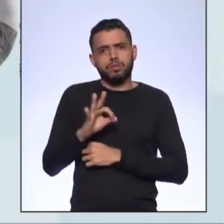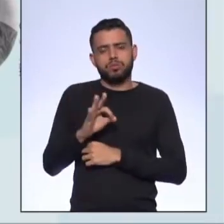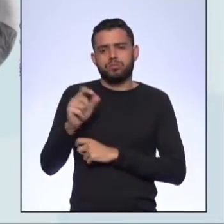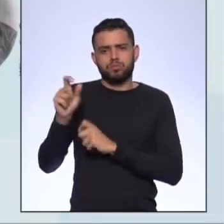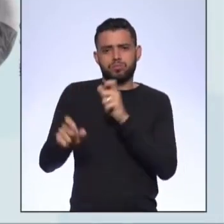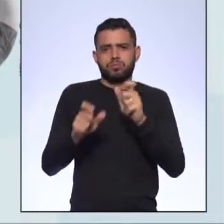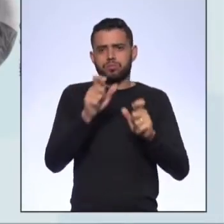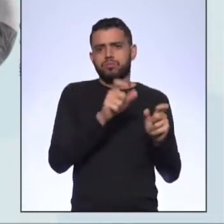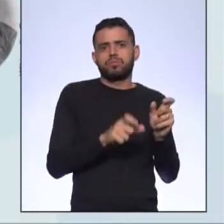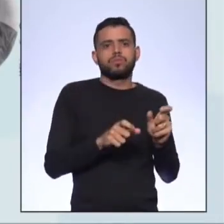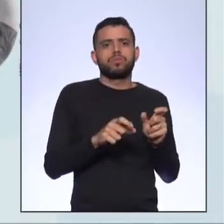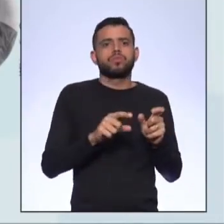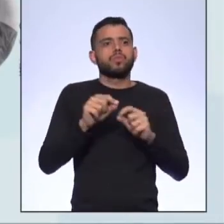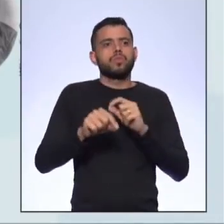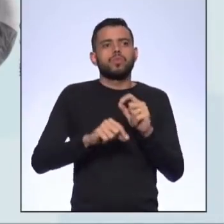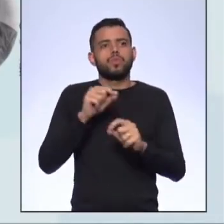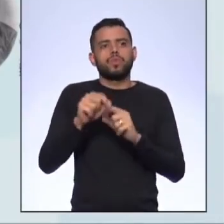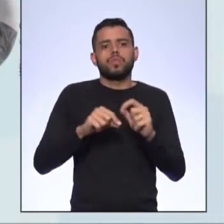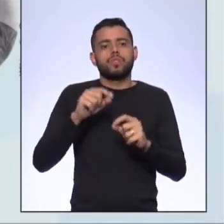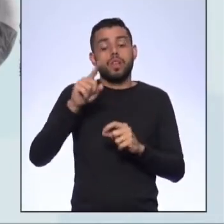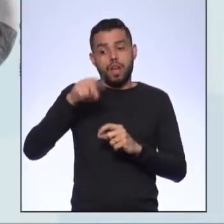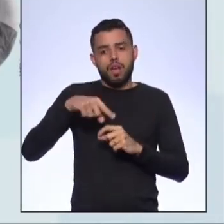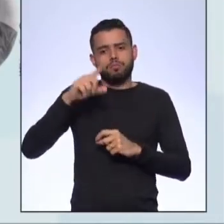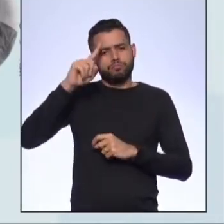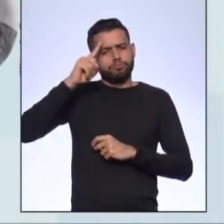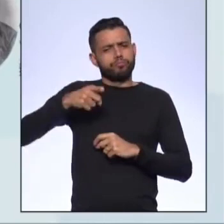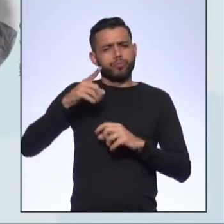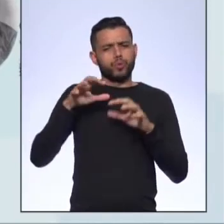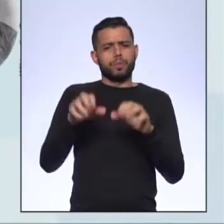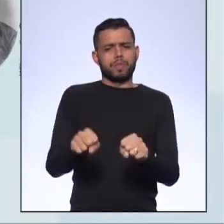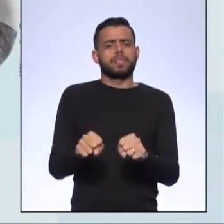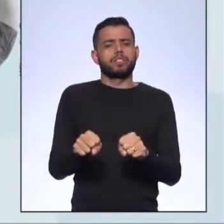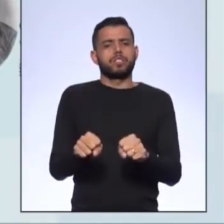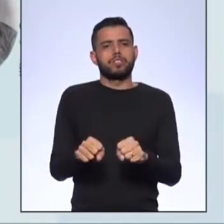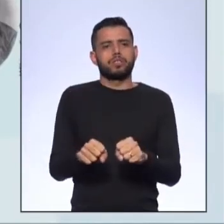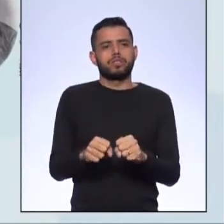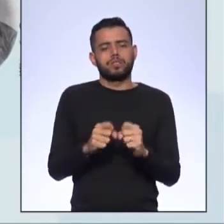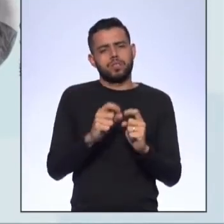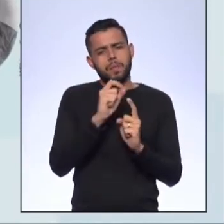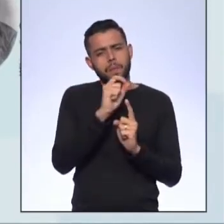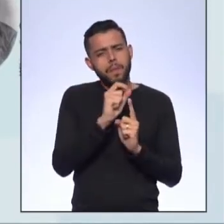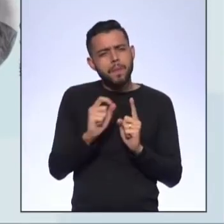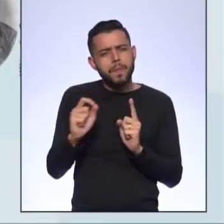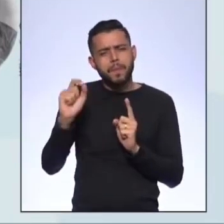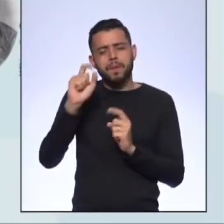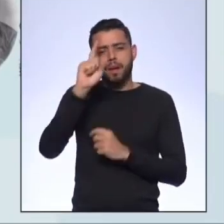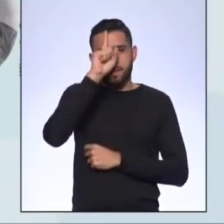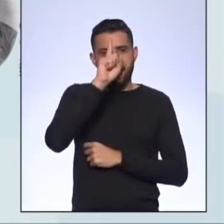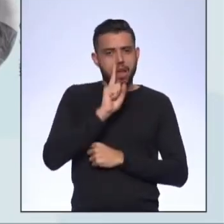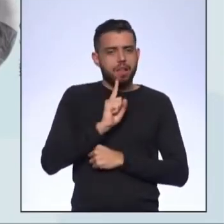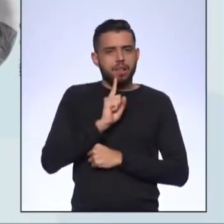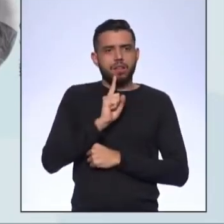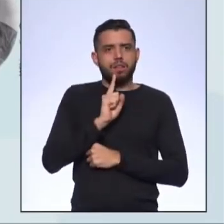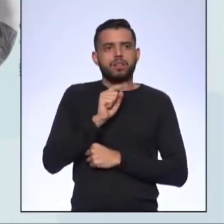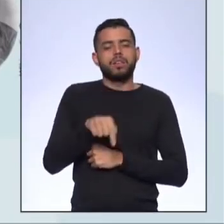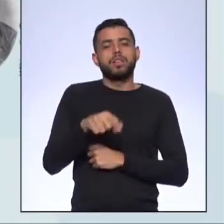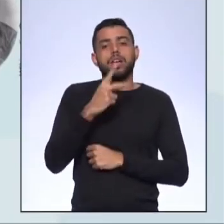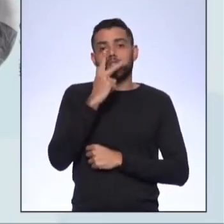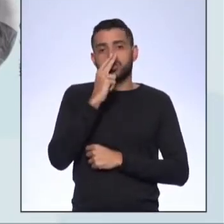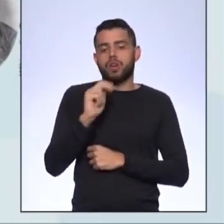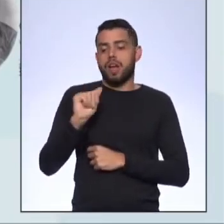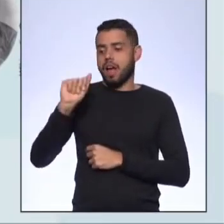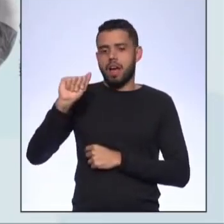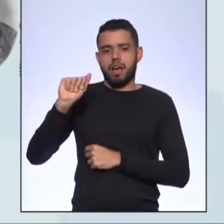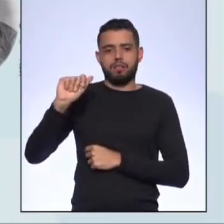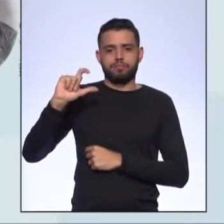geração F1, ele chamou esse caráter de dominante, que no caso, como eram as ervilhas amarelas, né, da cor amarela, ele chamou de azão. E